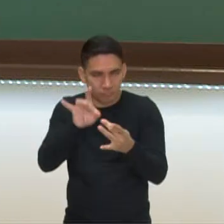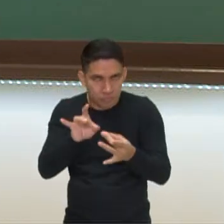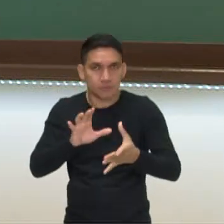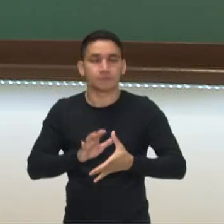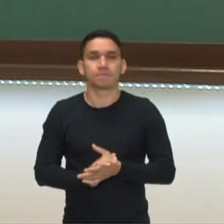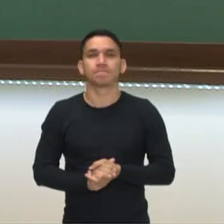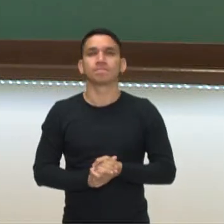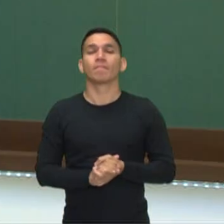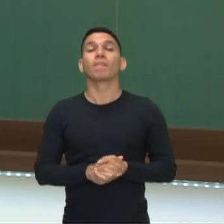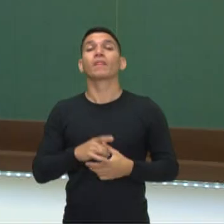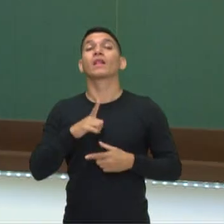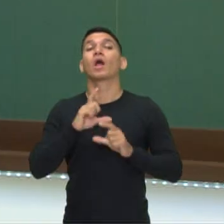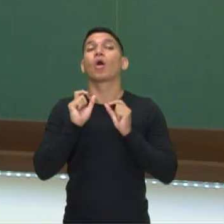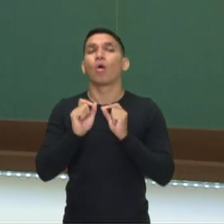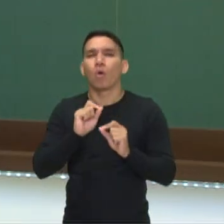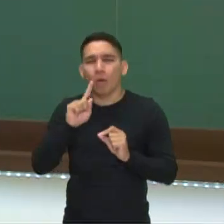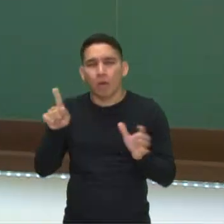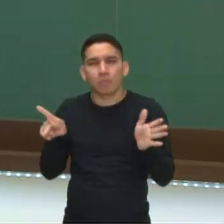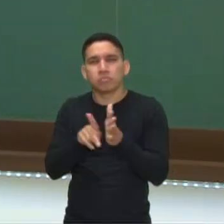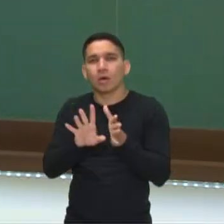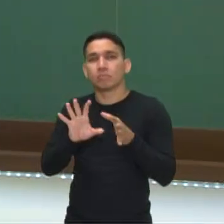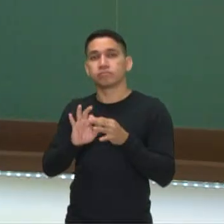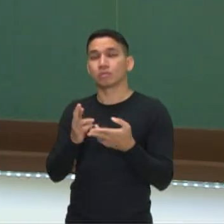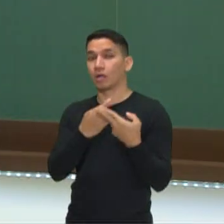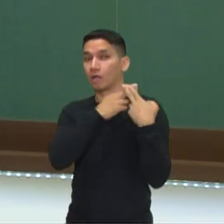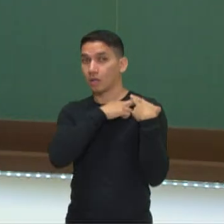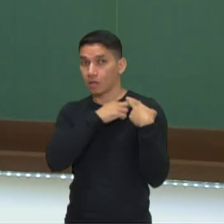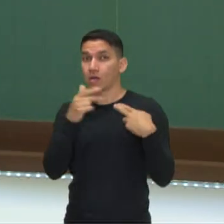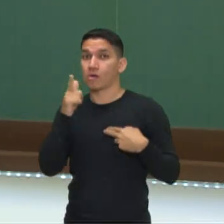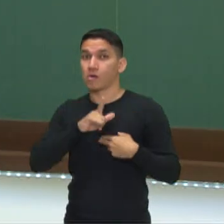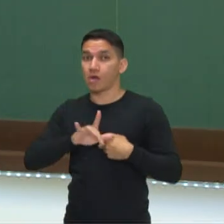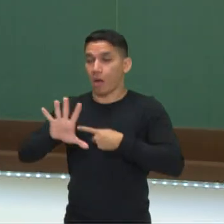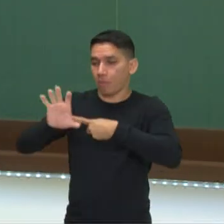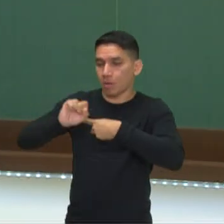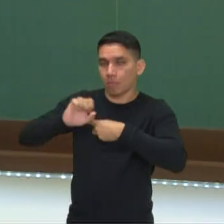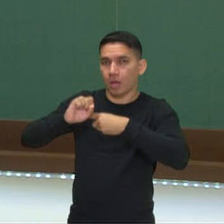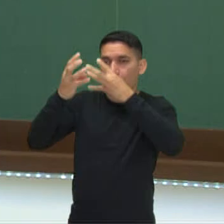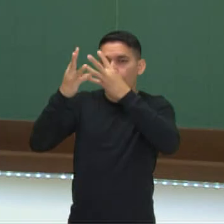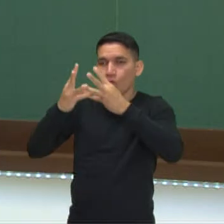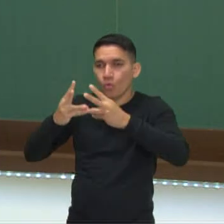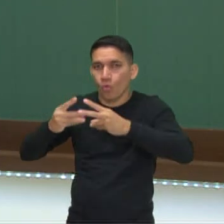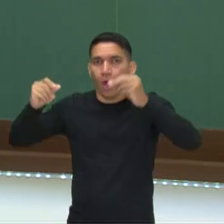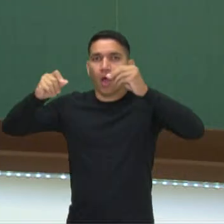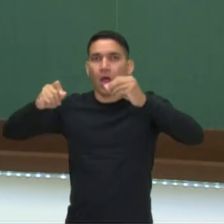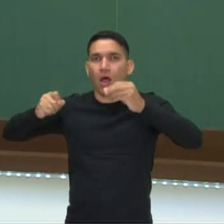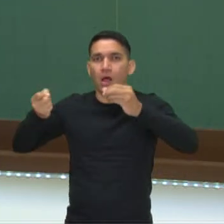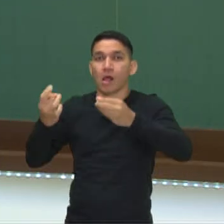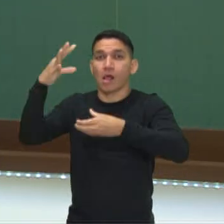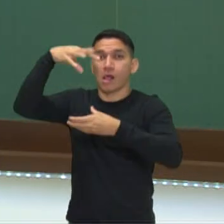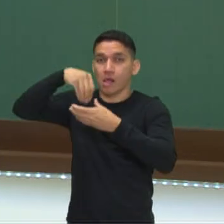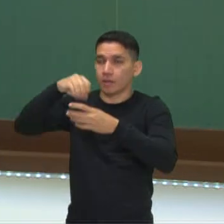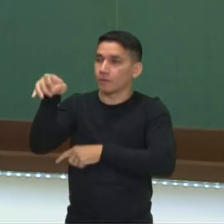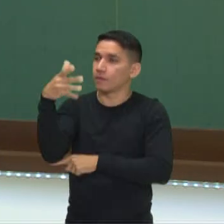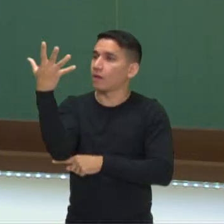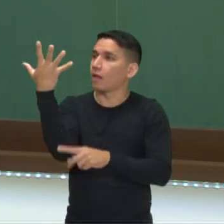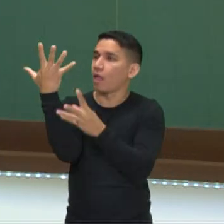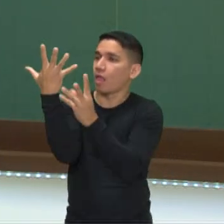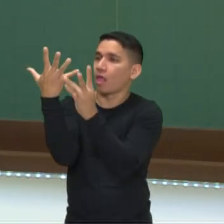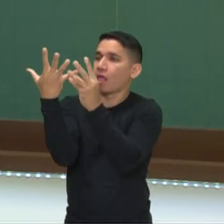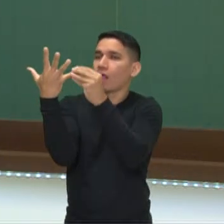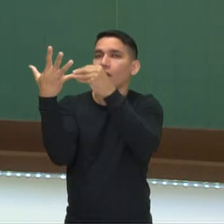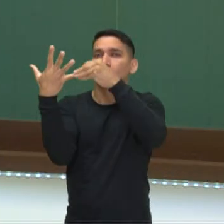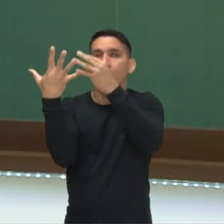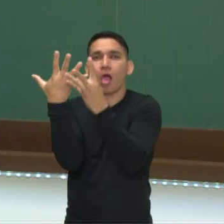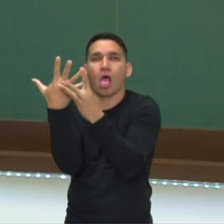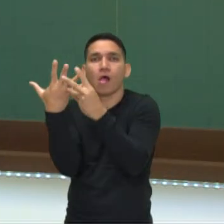angiospermas. Ele é encarregado de levar os compostos orgânicos solúveis que foram produzidos lá na folha durante o